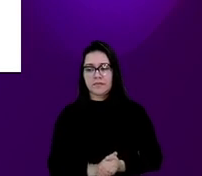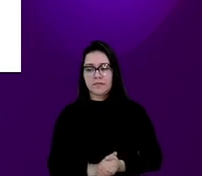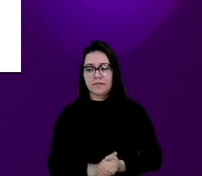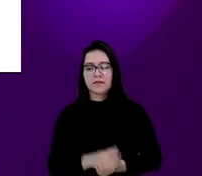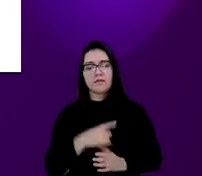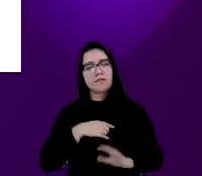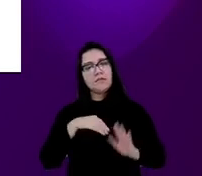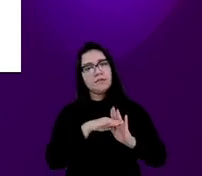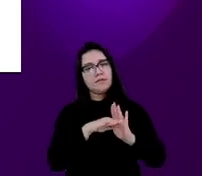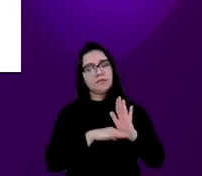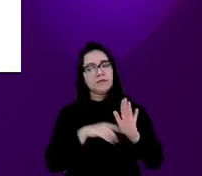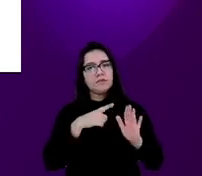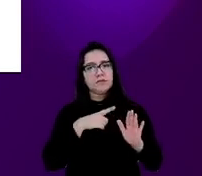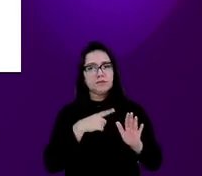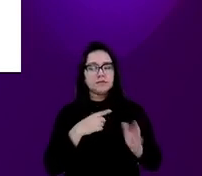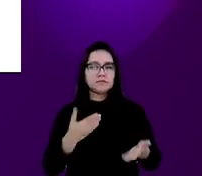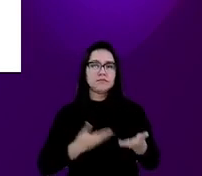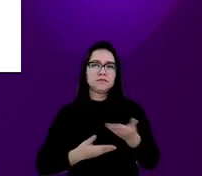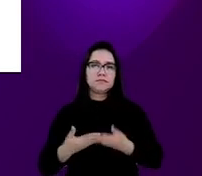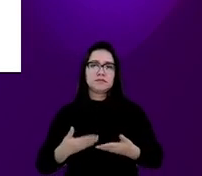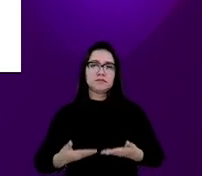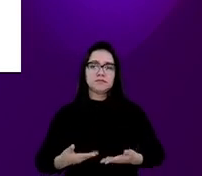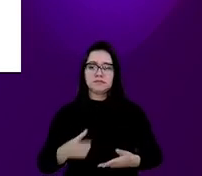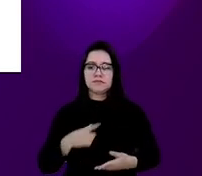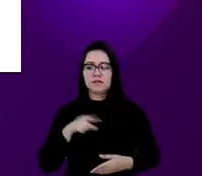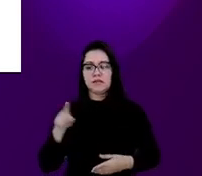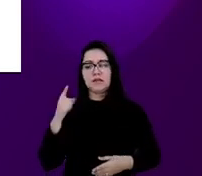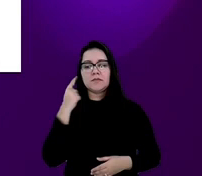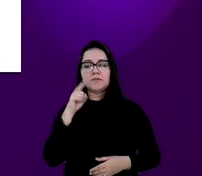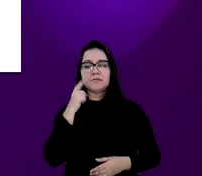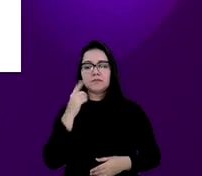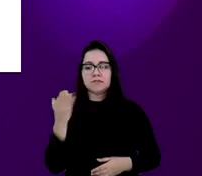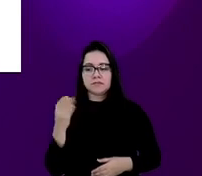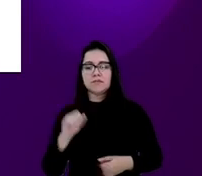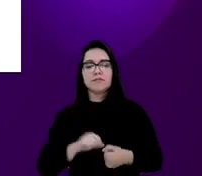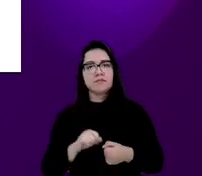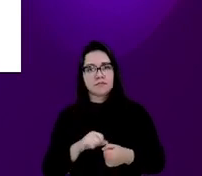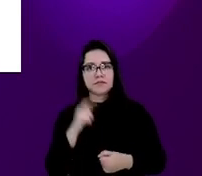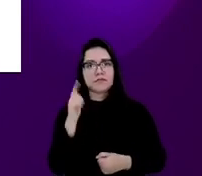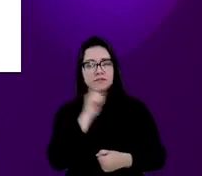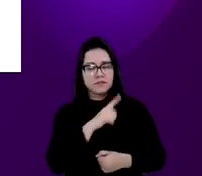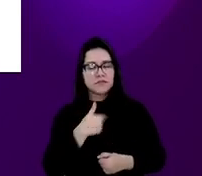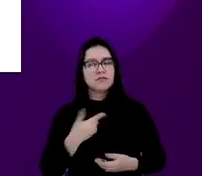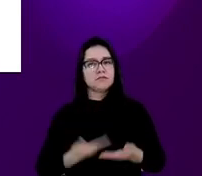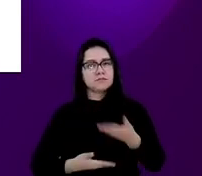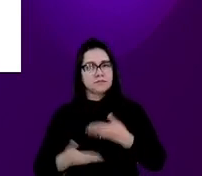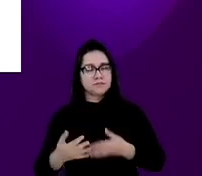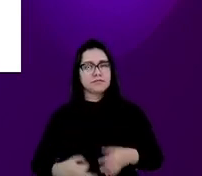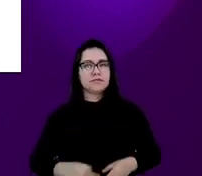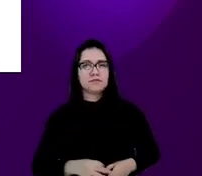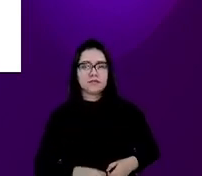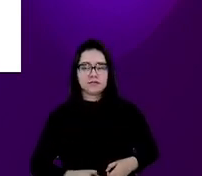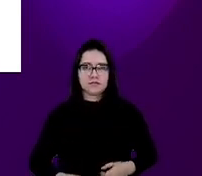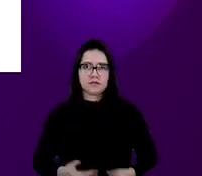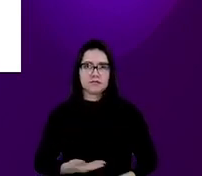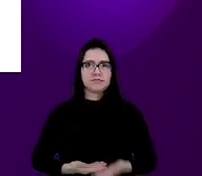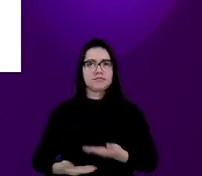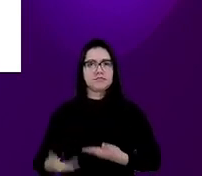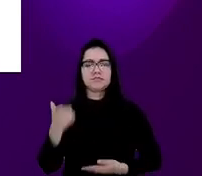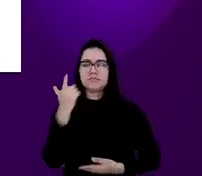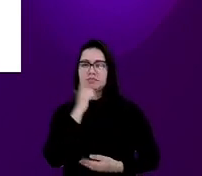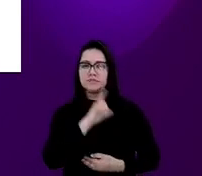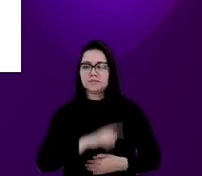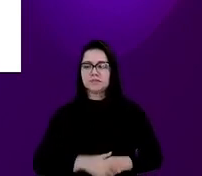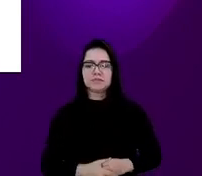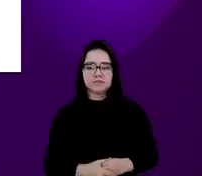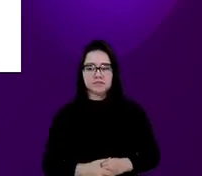de transplante multivisceral lá nos Estados Unidos, e ele fez esse transplante visceral na